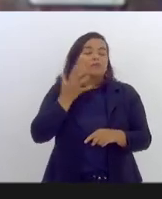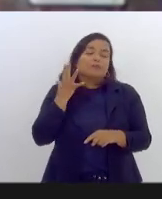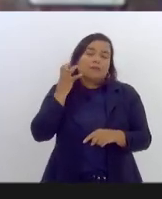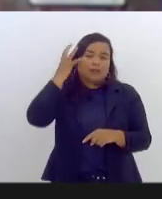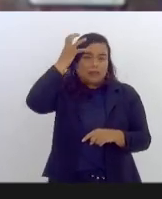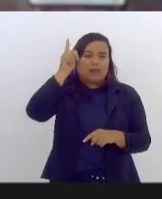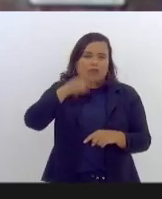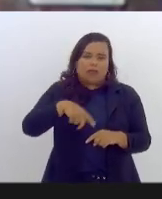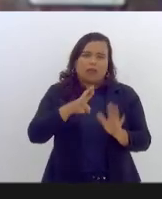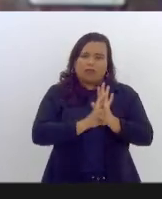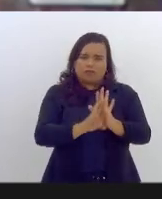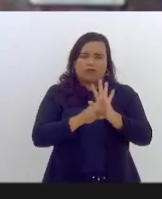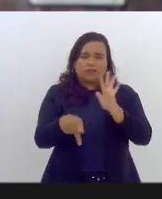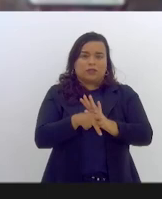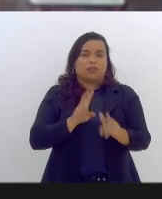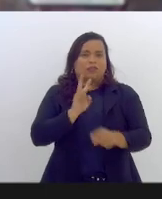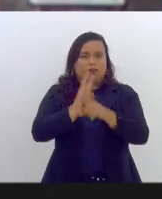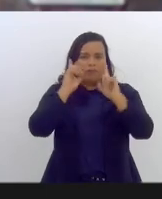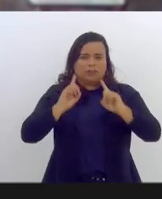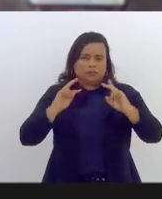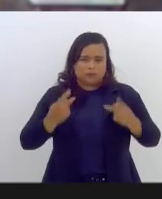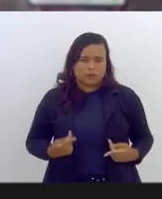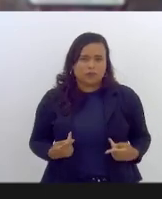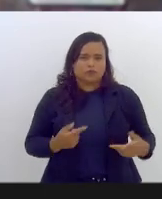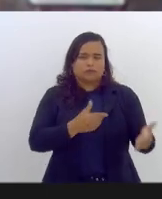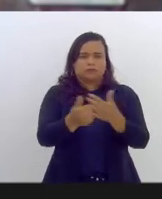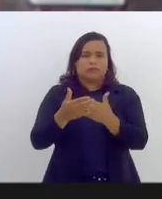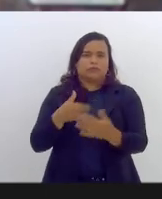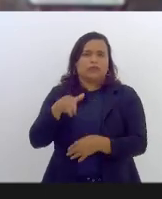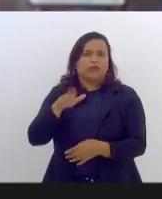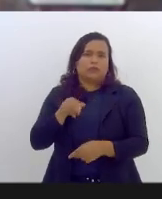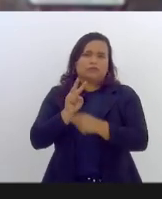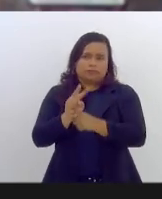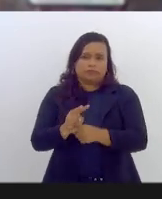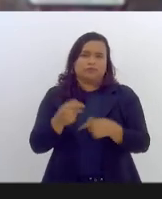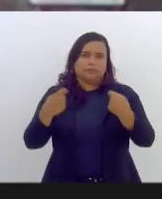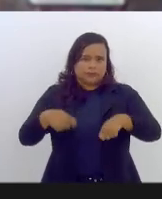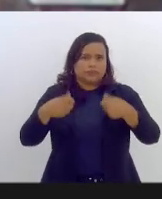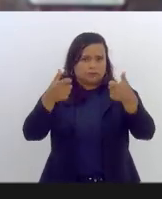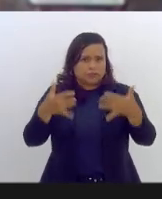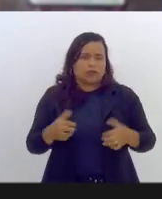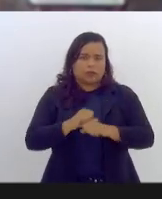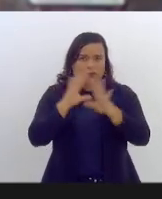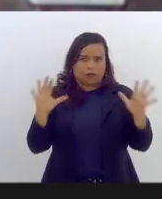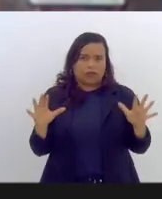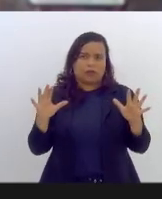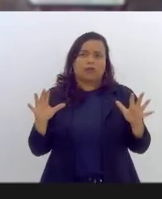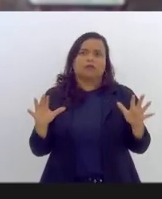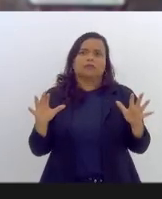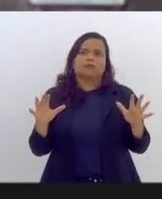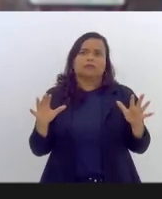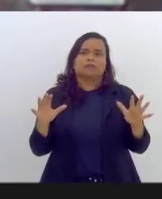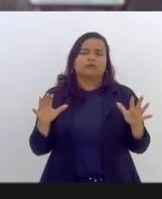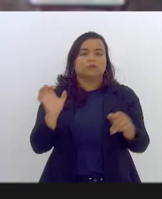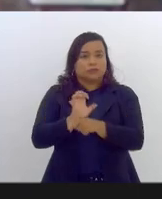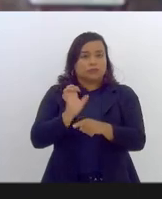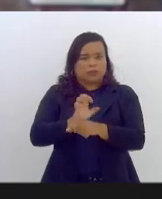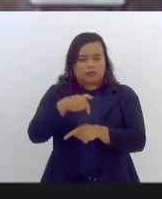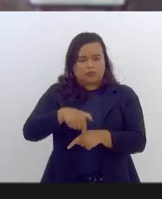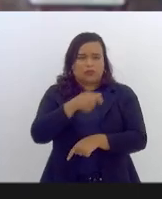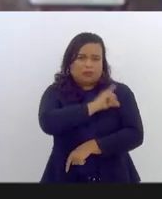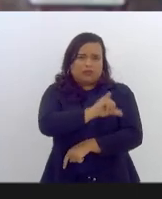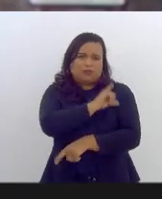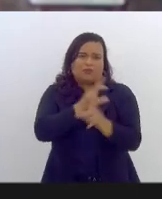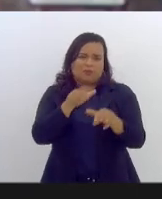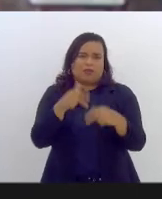em defesa dos direitos humanos, a quem quer que seja, e eu preciso sublinhar, num estado como o Rio de Janeiro, em